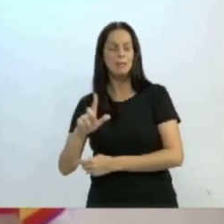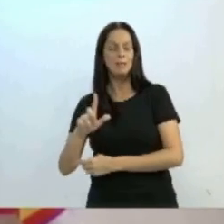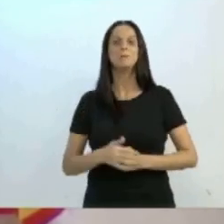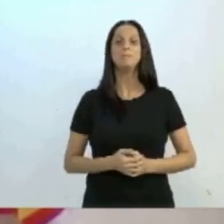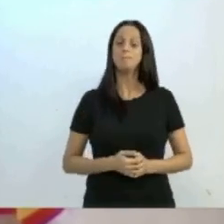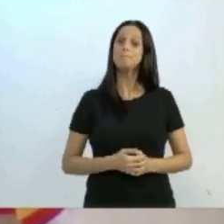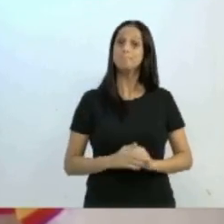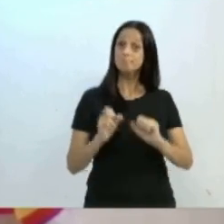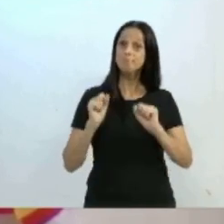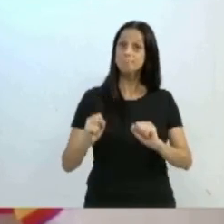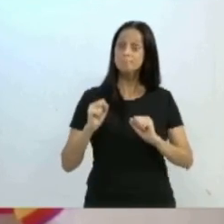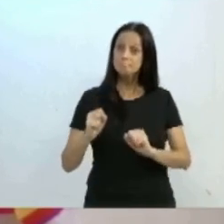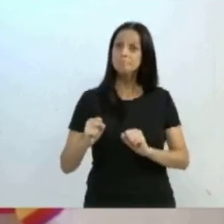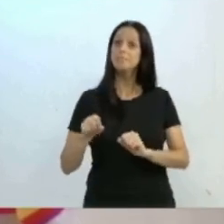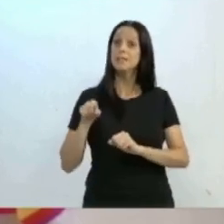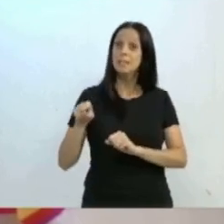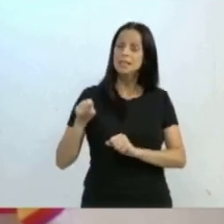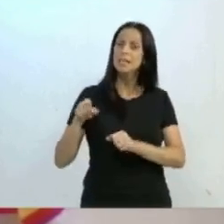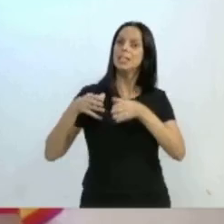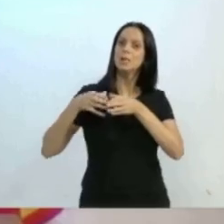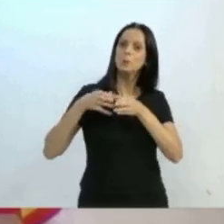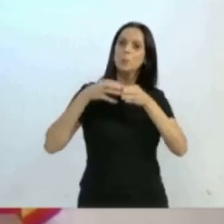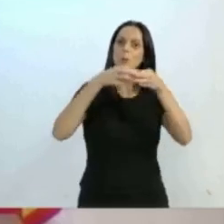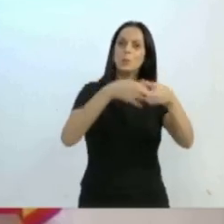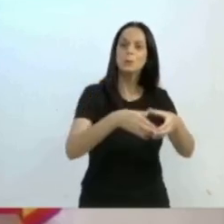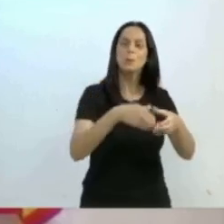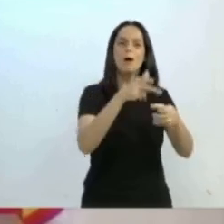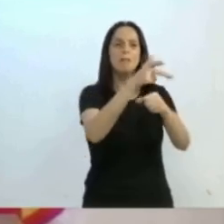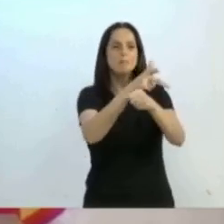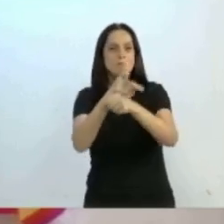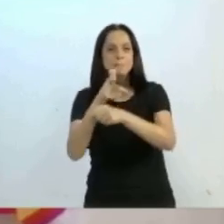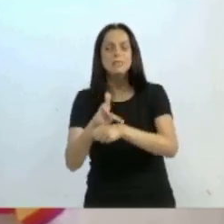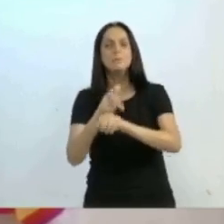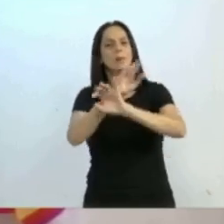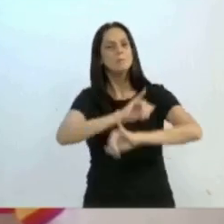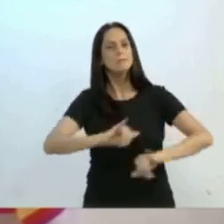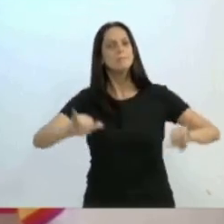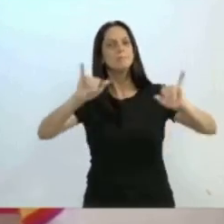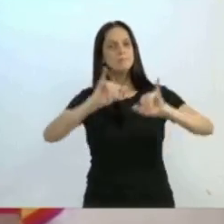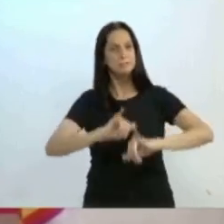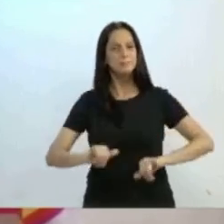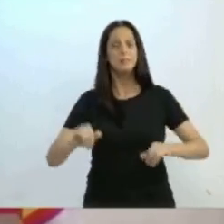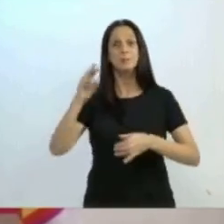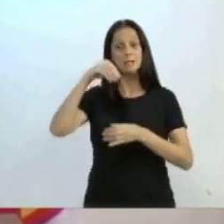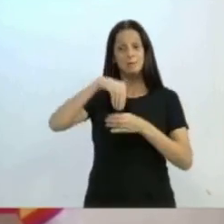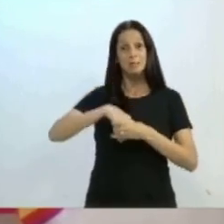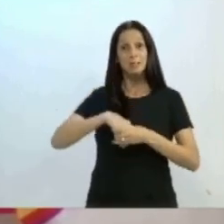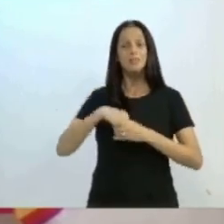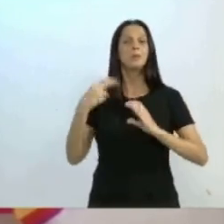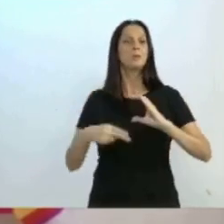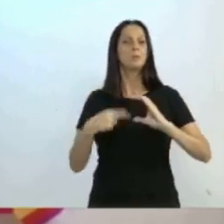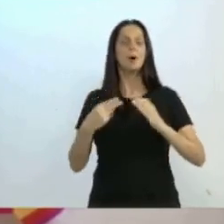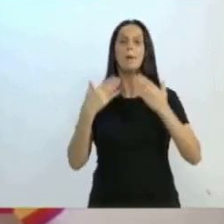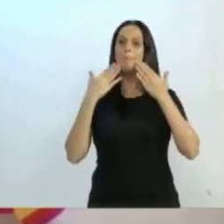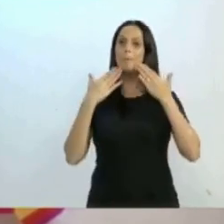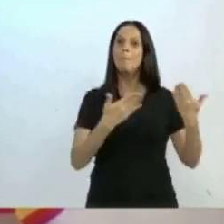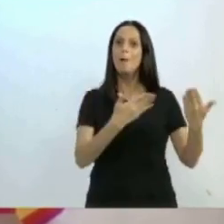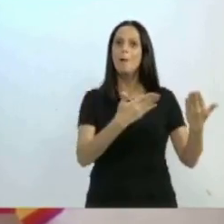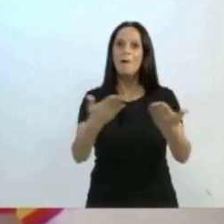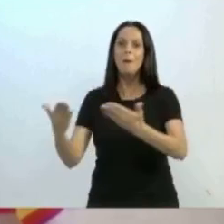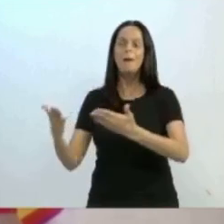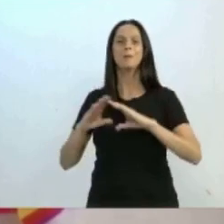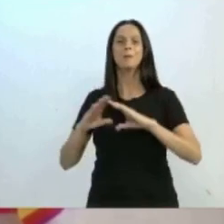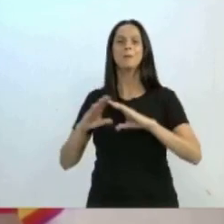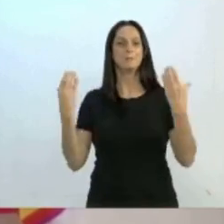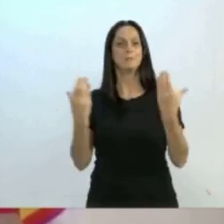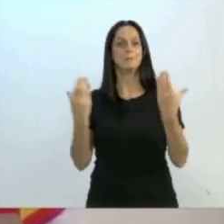mesa que vá pressa vocês que vá para as escolas traga para dentro da casa Legislativa eu traga para dentro da tvl mostrar para nossa comunidade